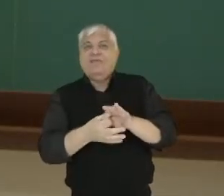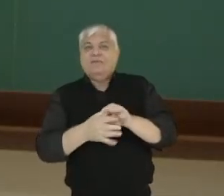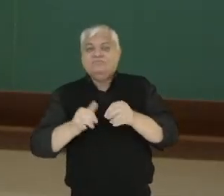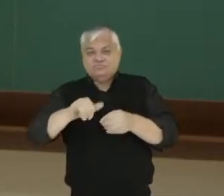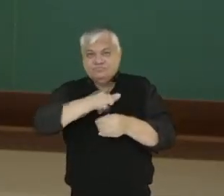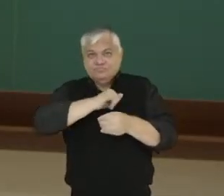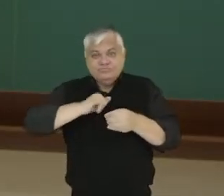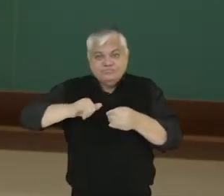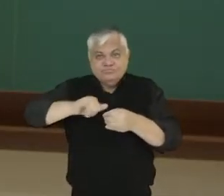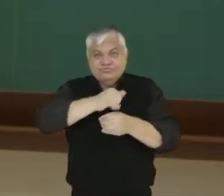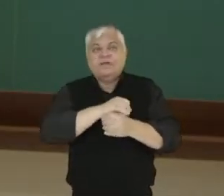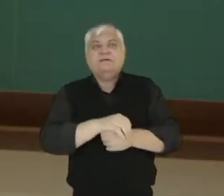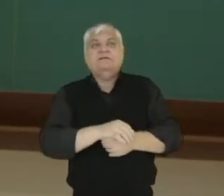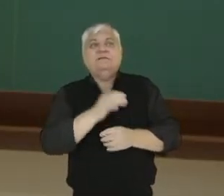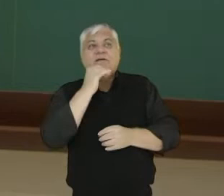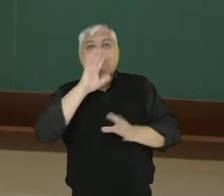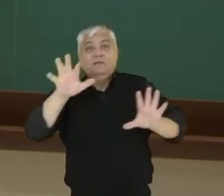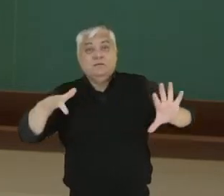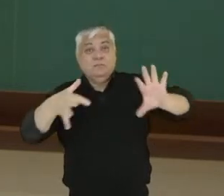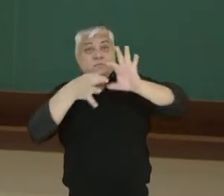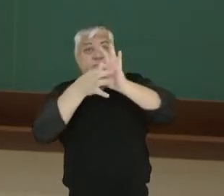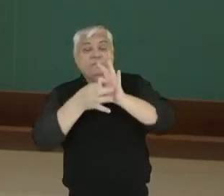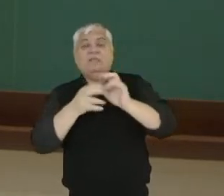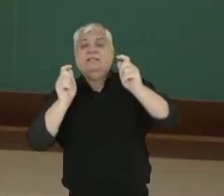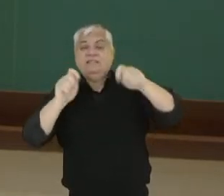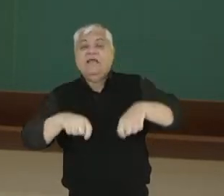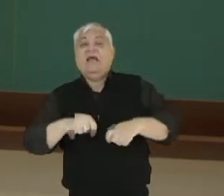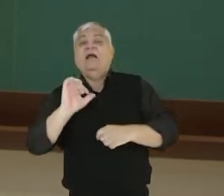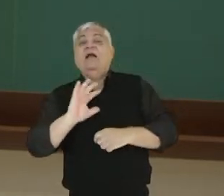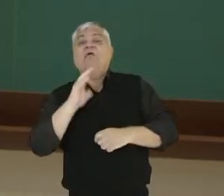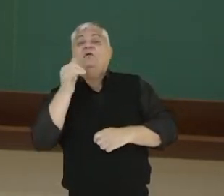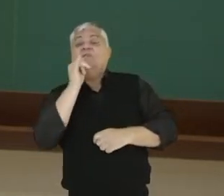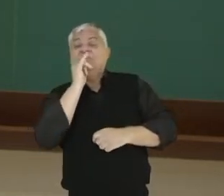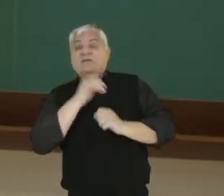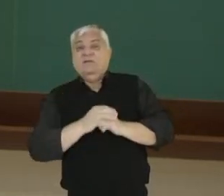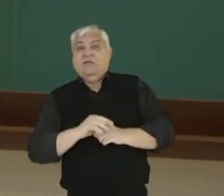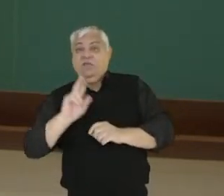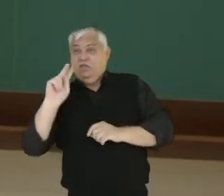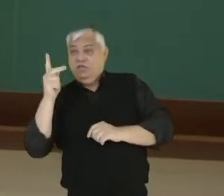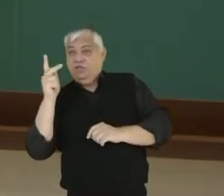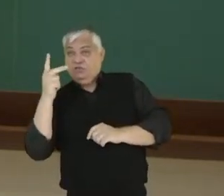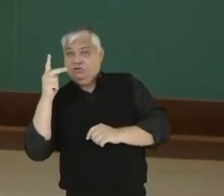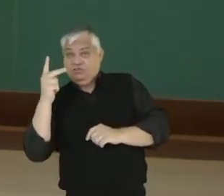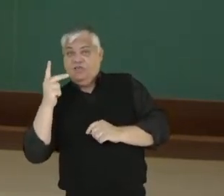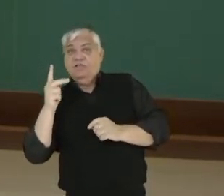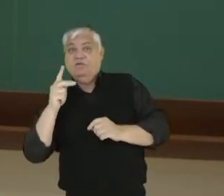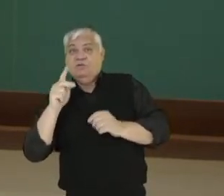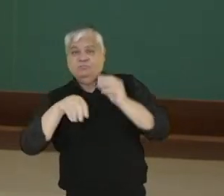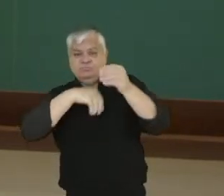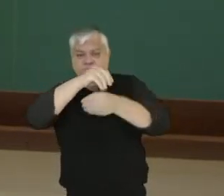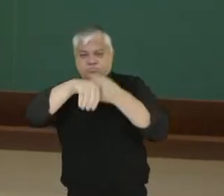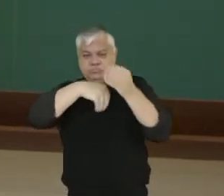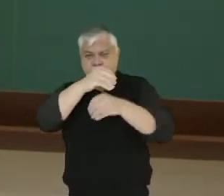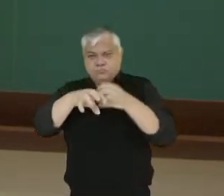fusão. Então, com essa fusão, você está fazendo com que átomos de hidrogênio, e esses átomos de hidrogênio